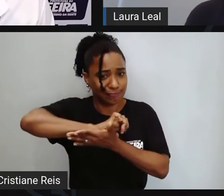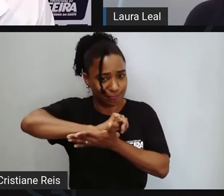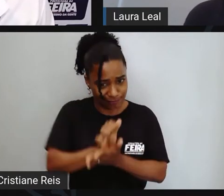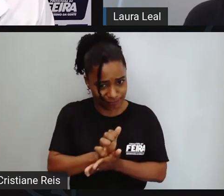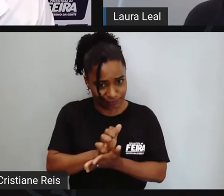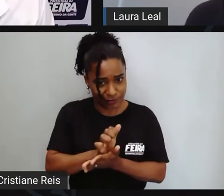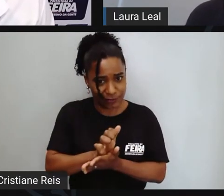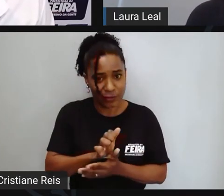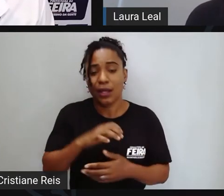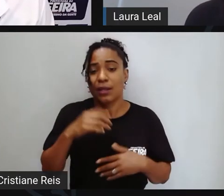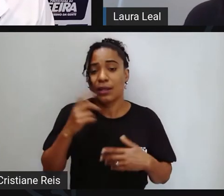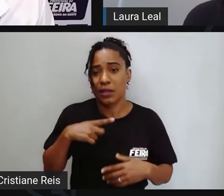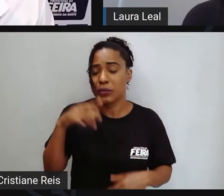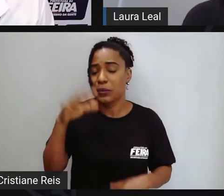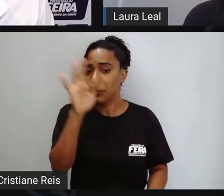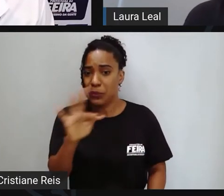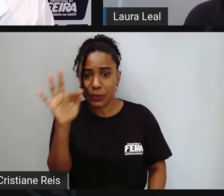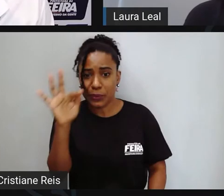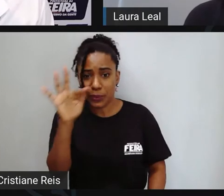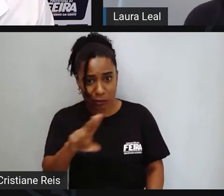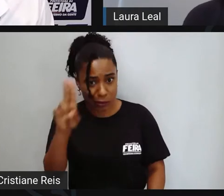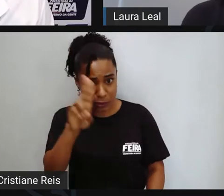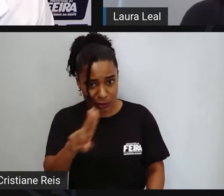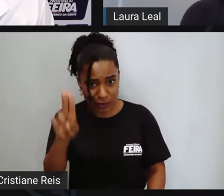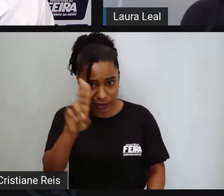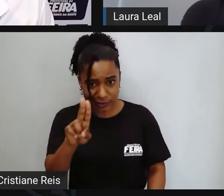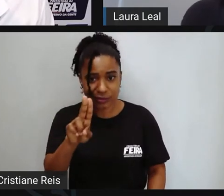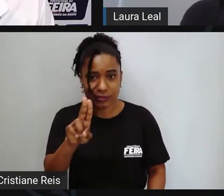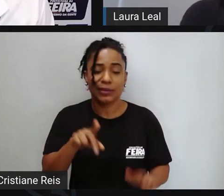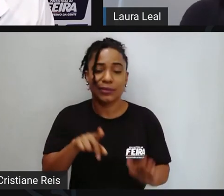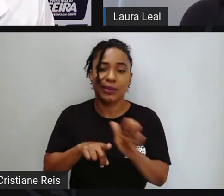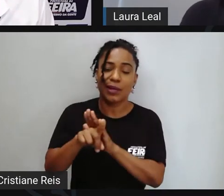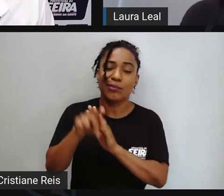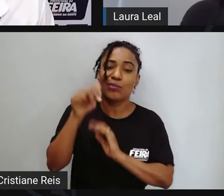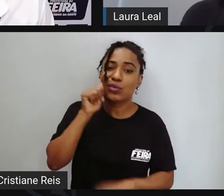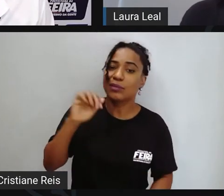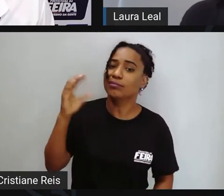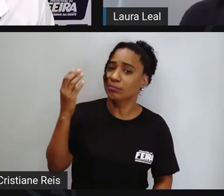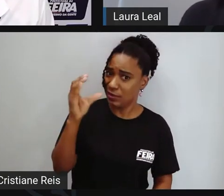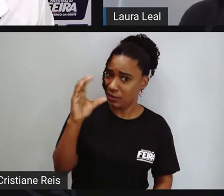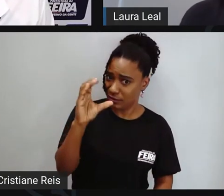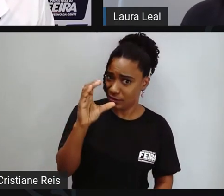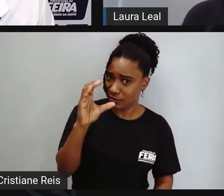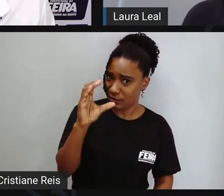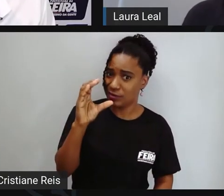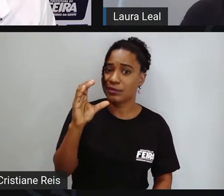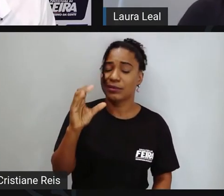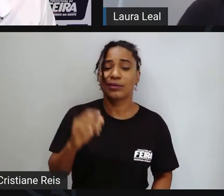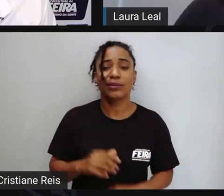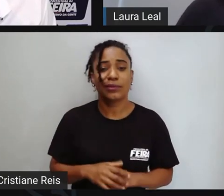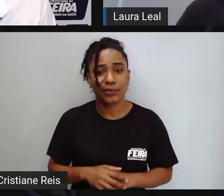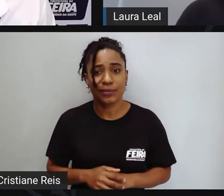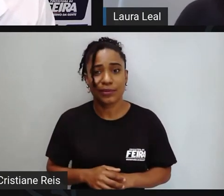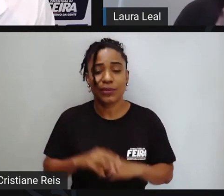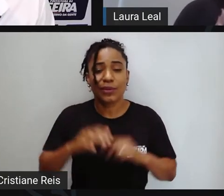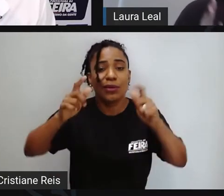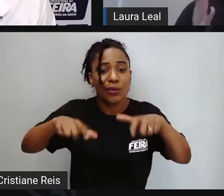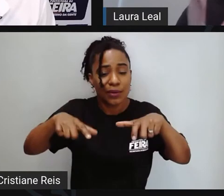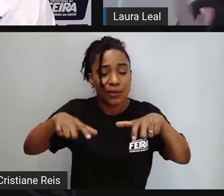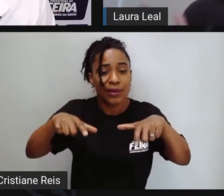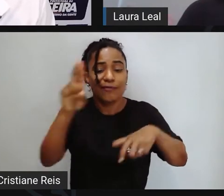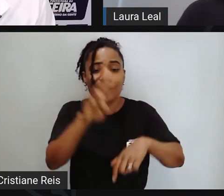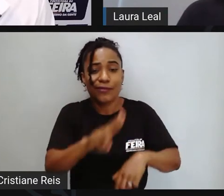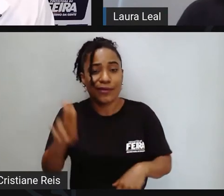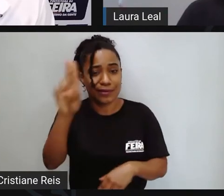qualquer cientista que vocês perguntem, a resposta vai ser essa. Sim, porque o ambiente acadêmico, ele sempre foi um